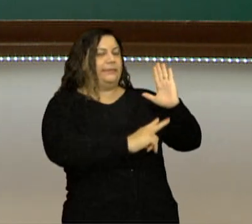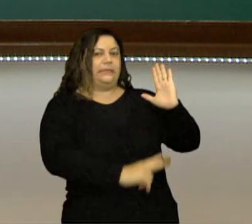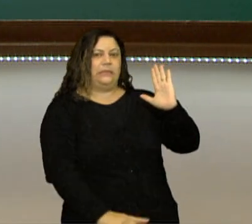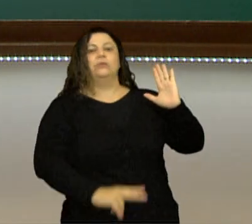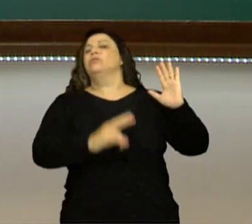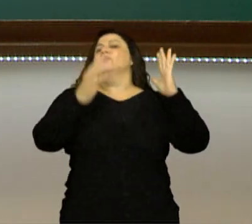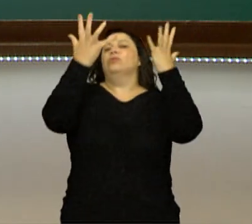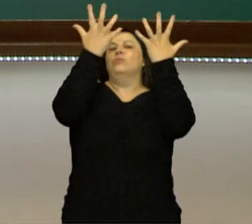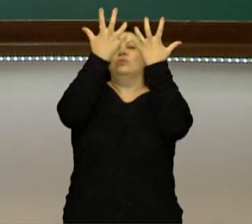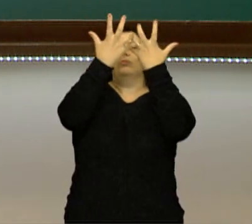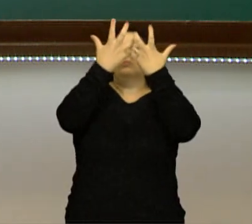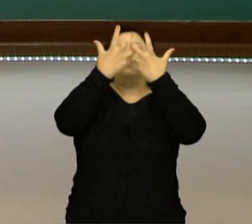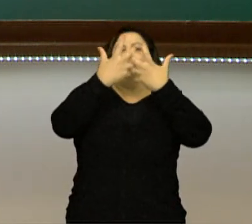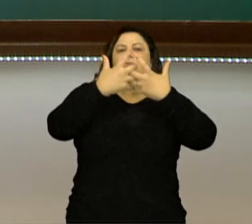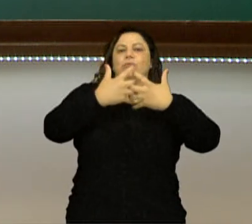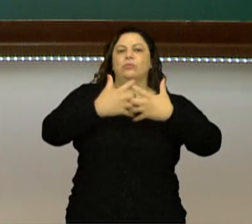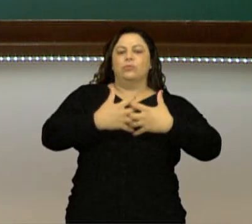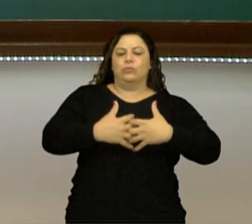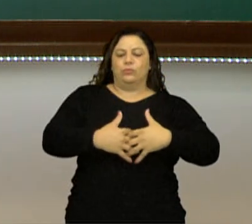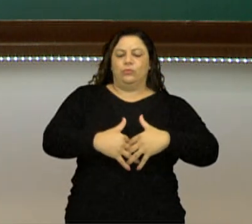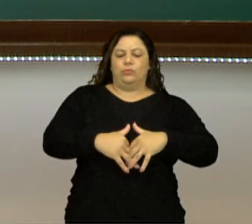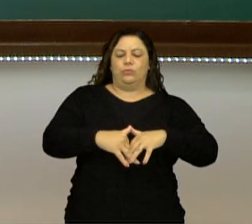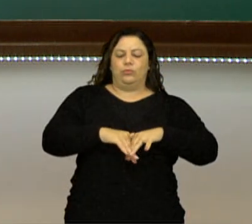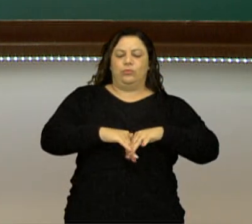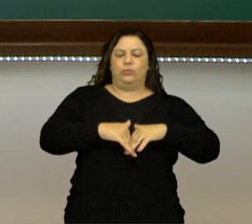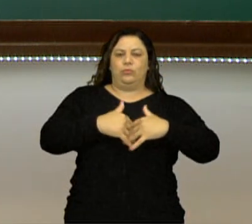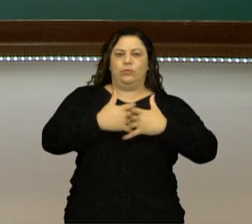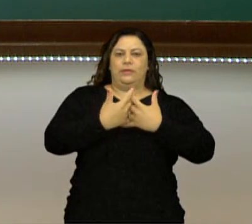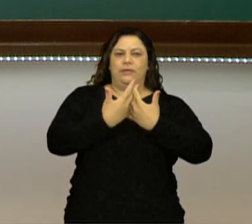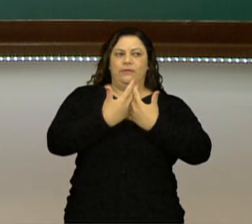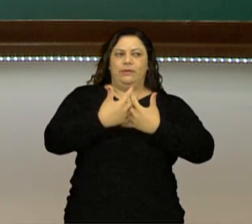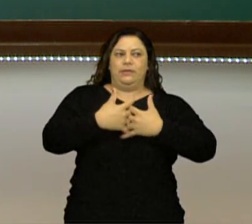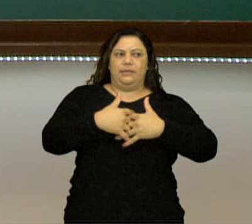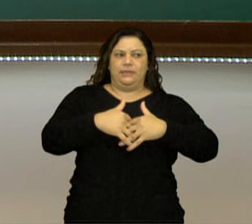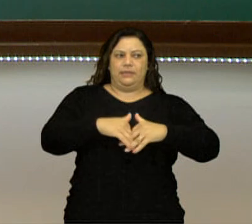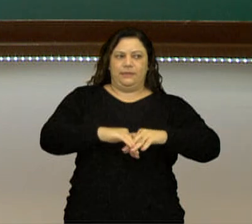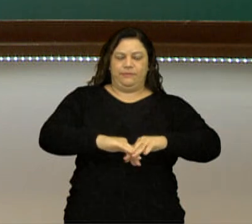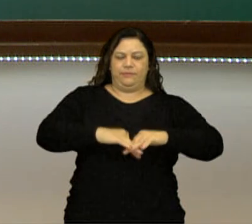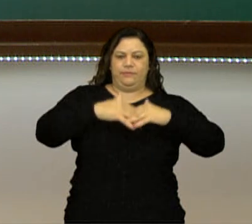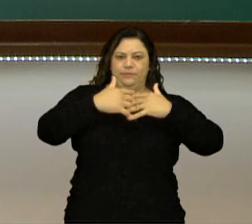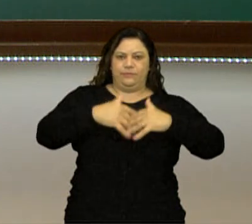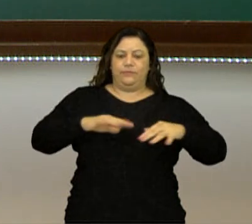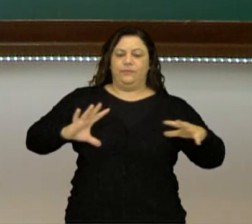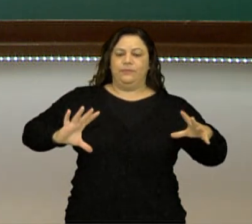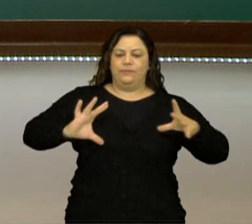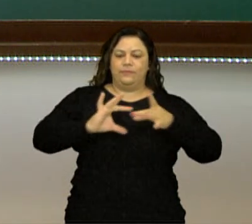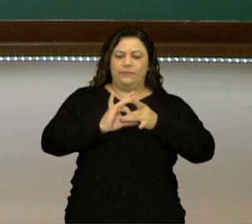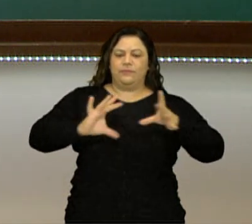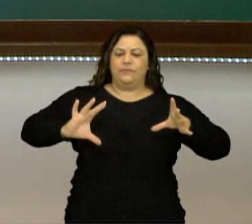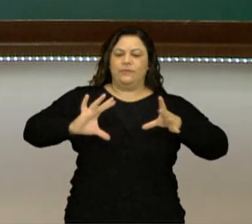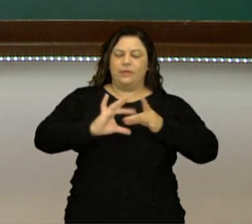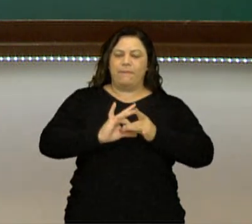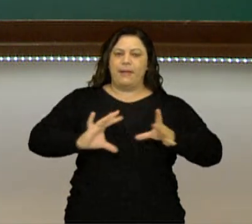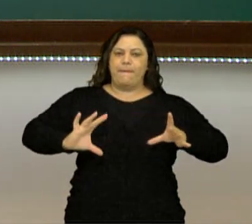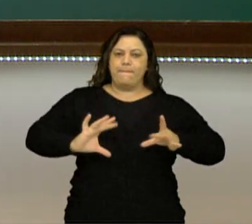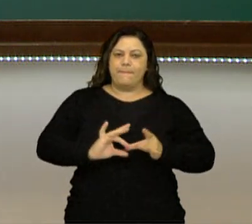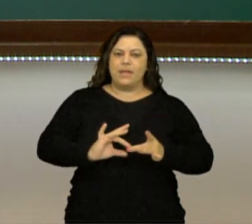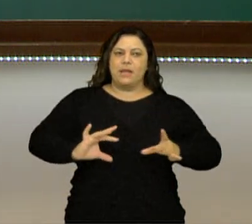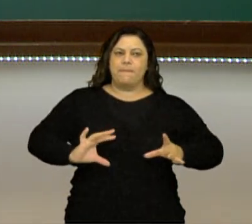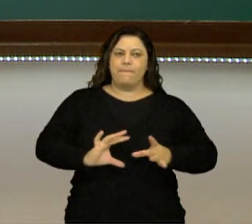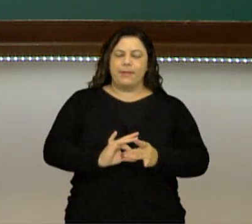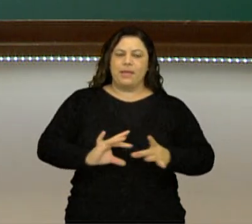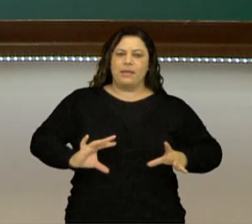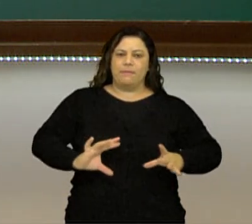o RNA transportador se perde e o aminoácido produzido vai ser ligado ao próximo aminoácido que vem ali na